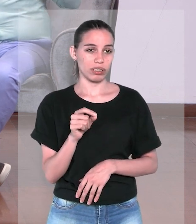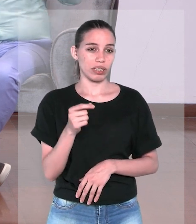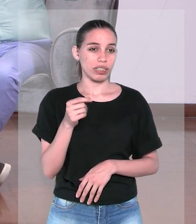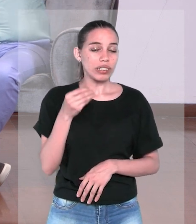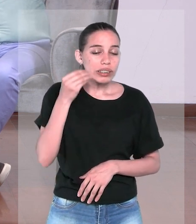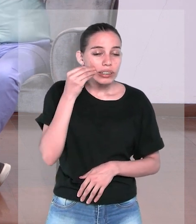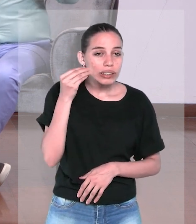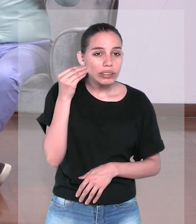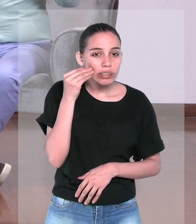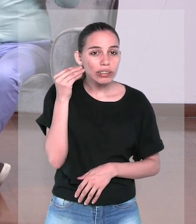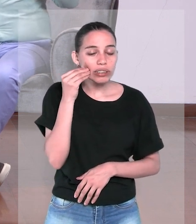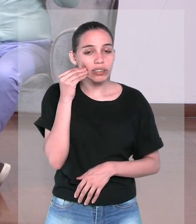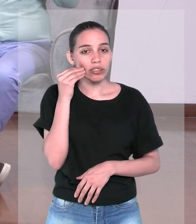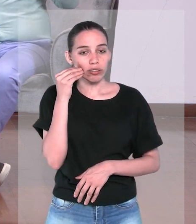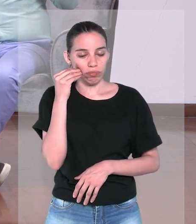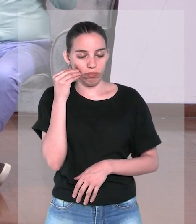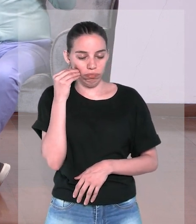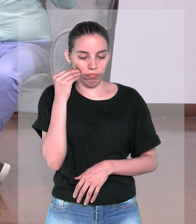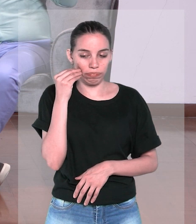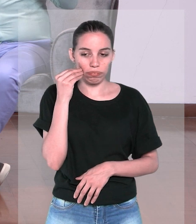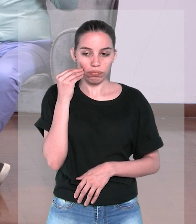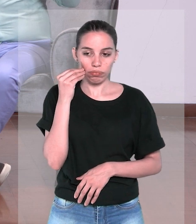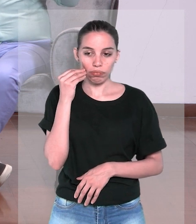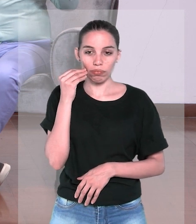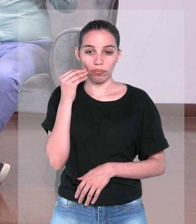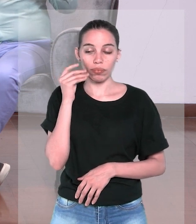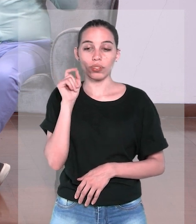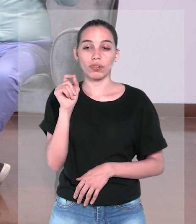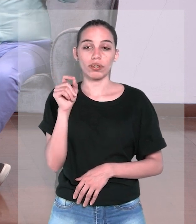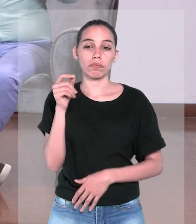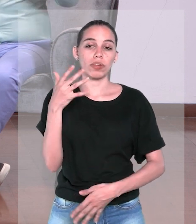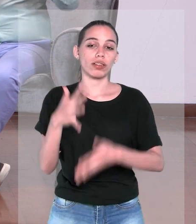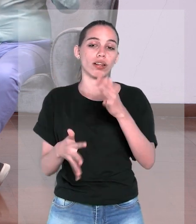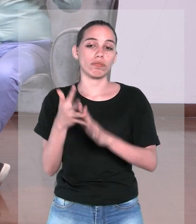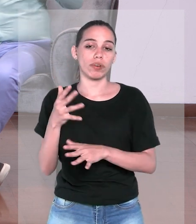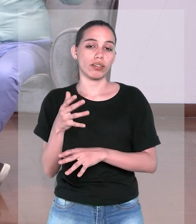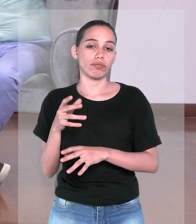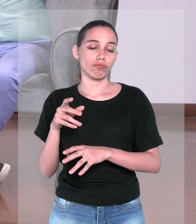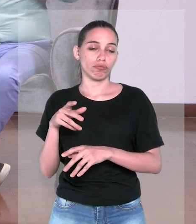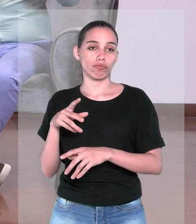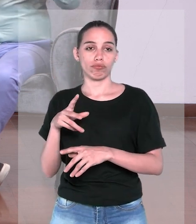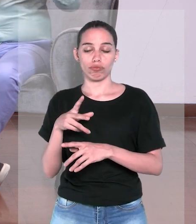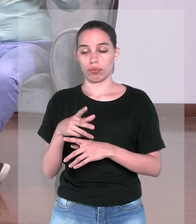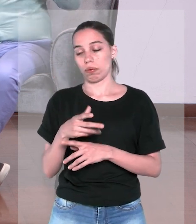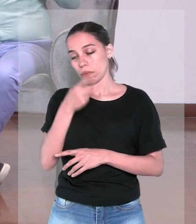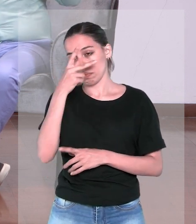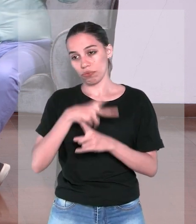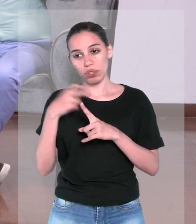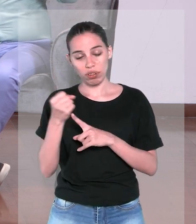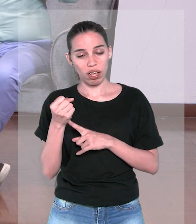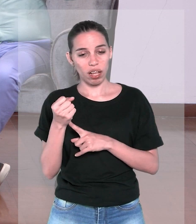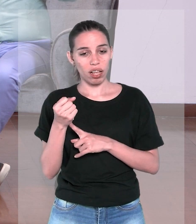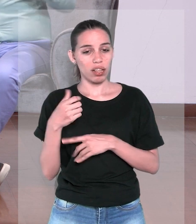de um modo muito superador. Tanto é que vai haver, por exemplo, a emergência da mentoria, do coaching, vai